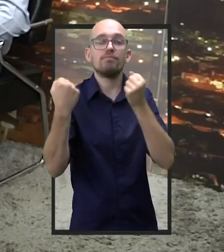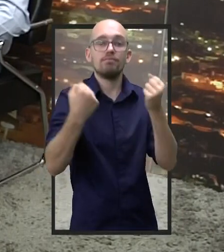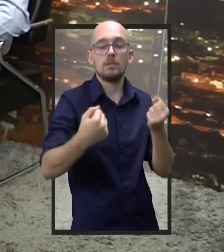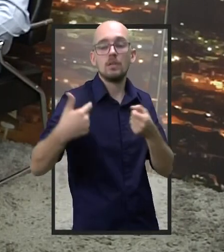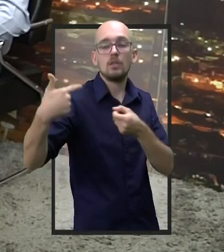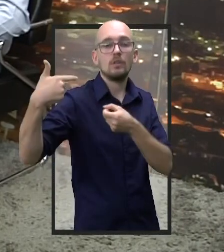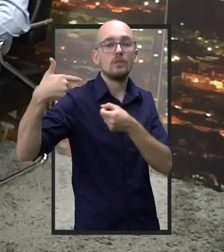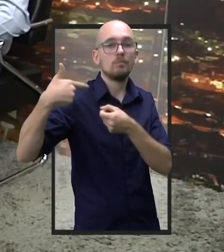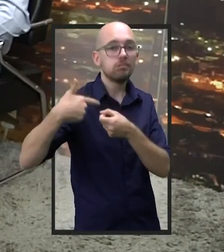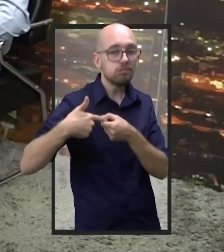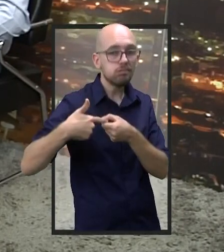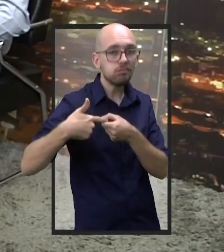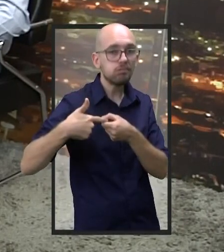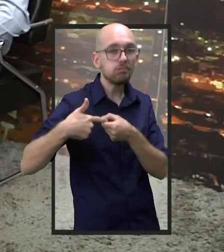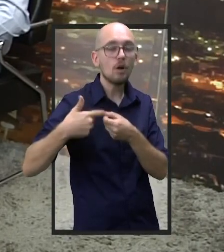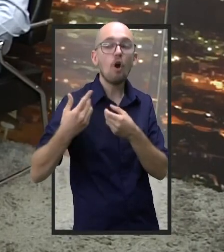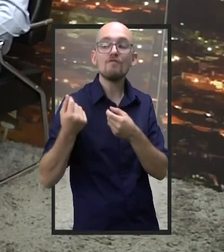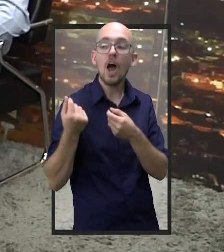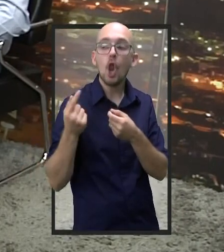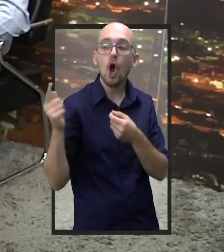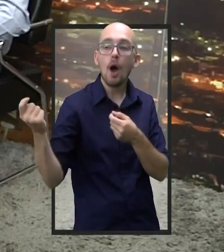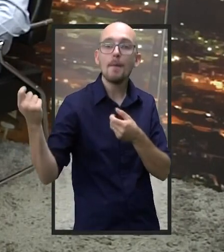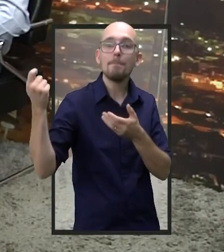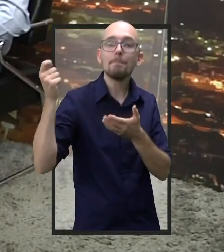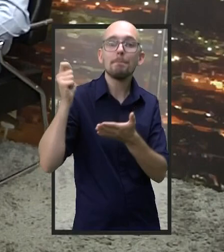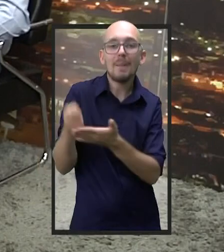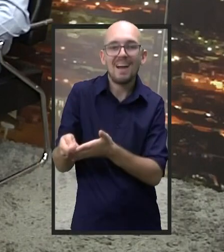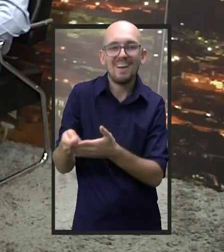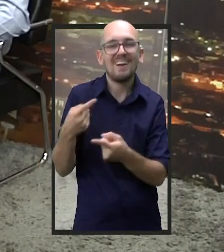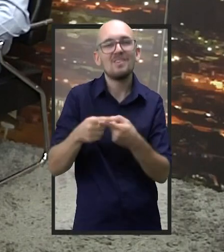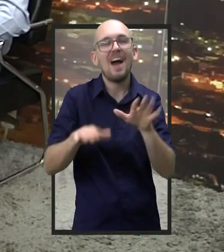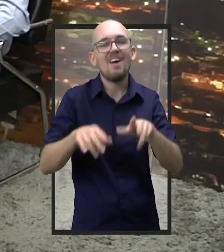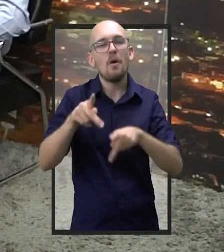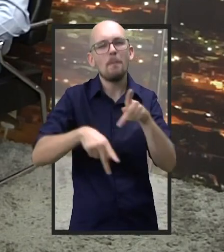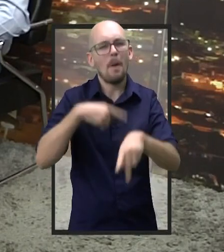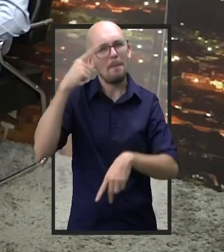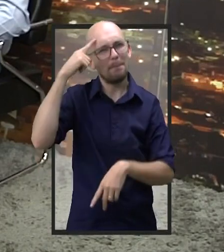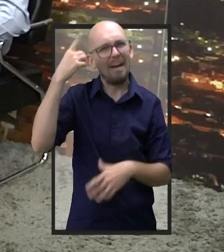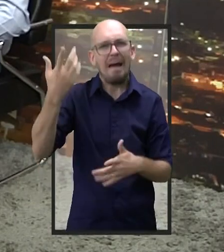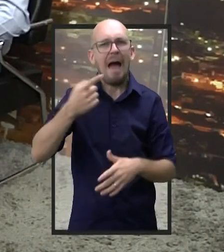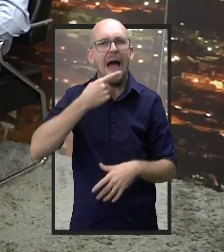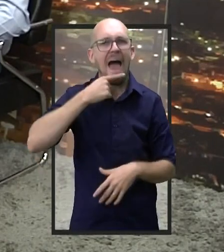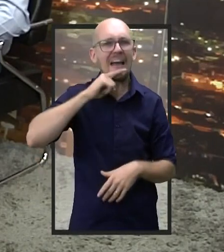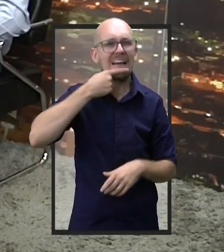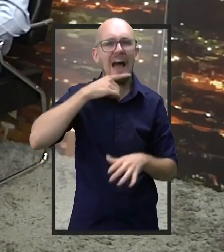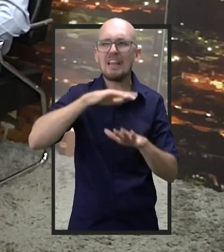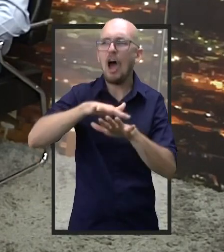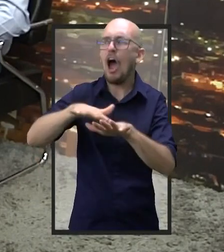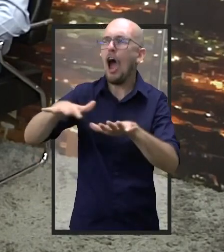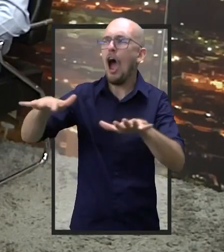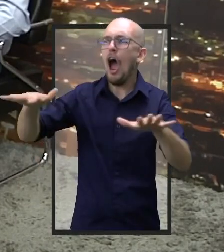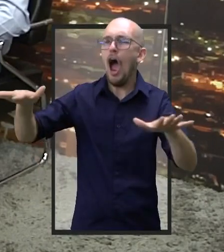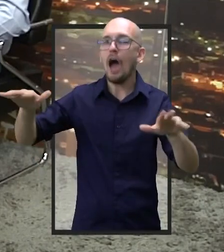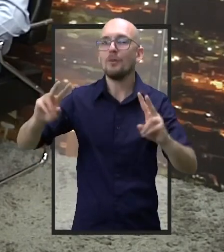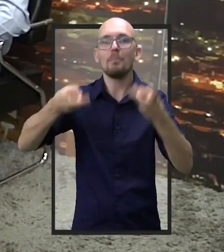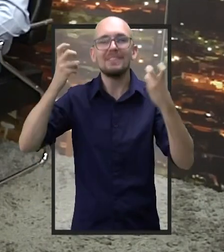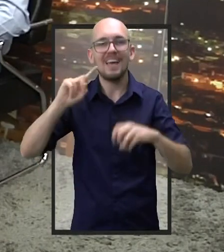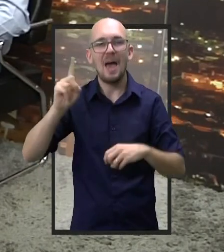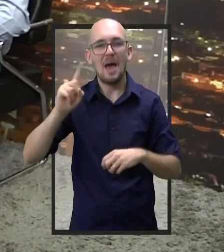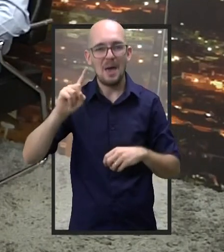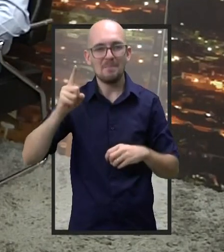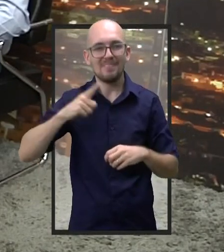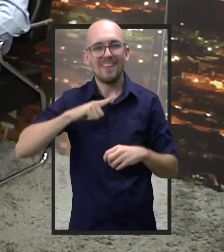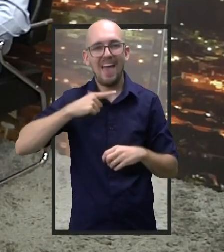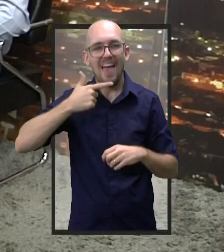até você comenta, né, que a população muitas vezes só enxerga a cana e não enxerga outras produções, e o